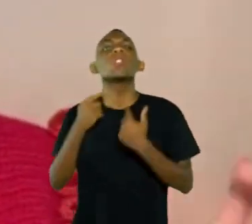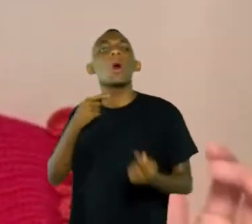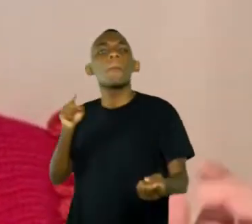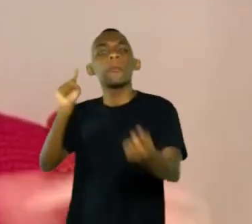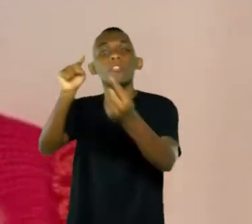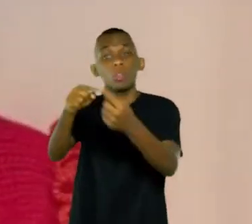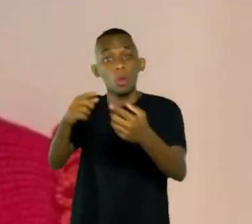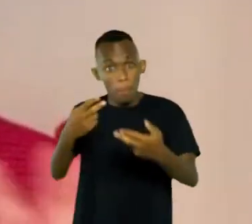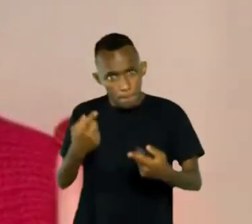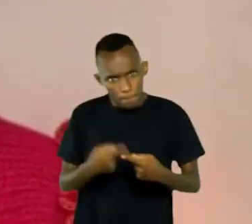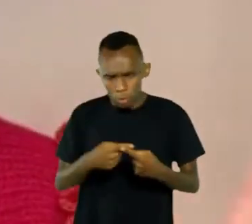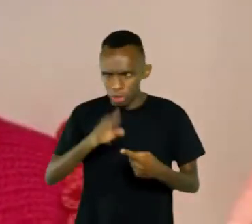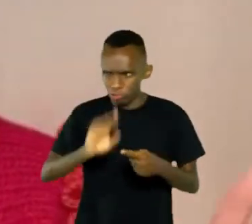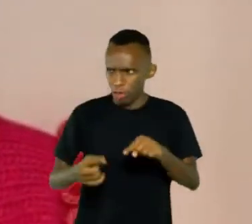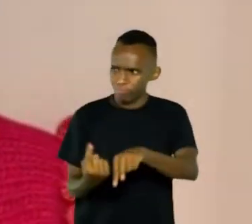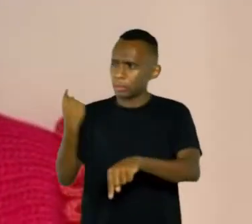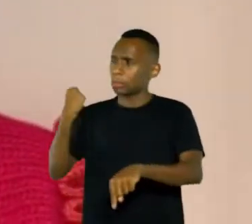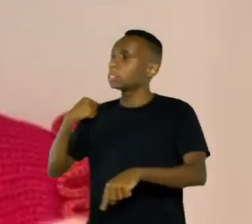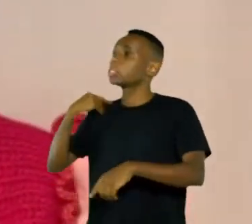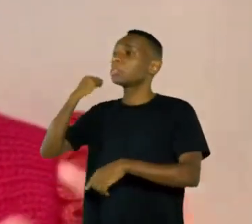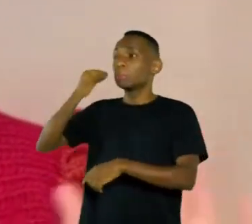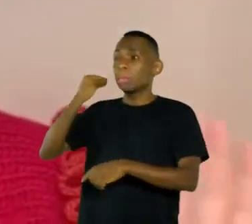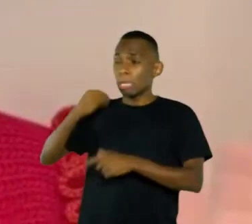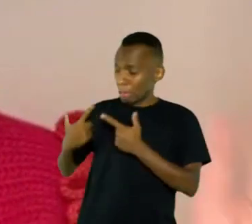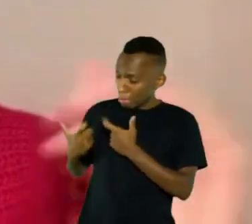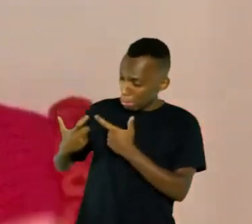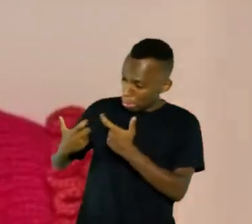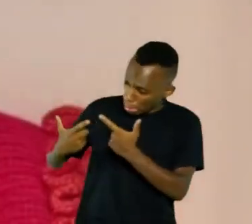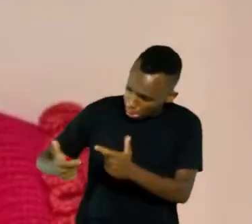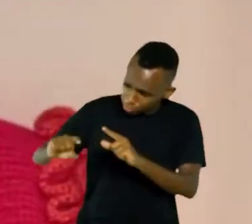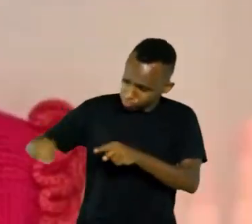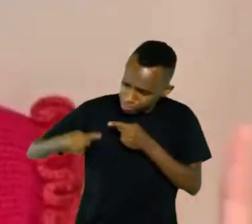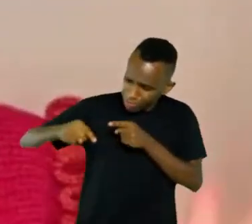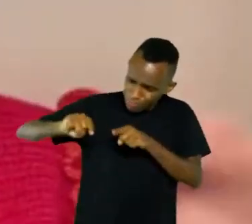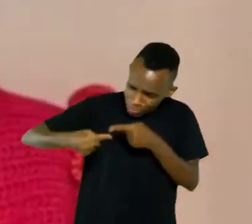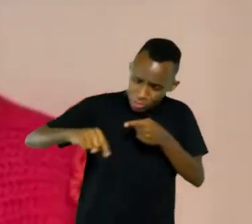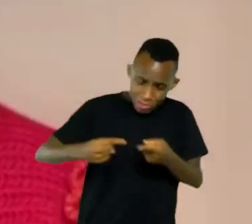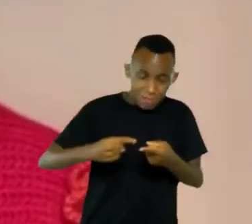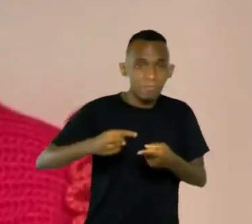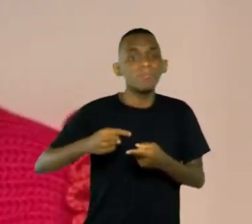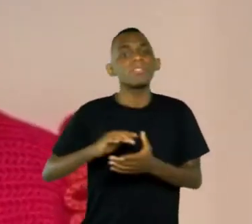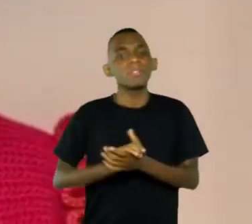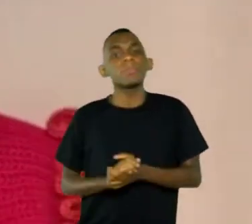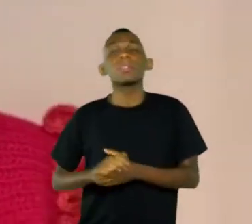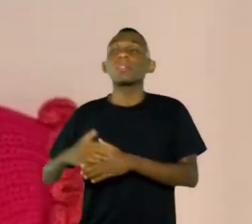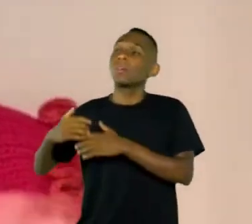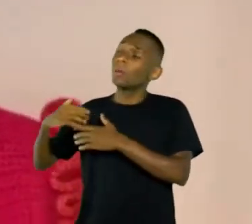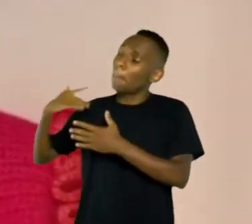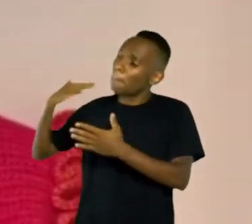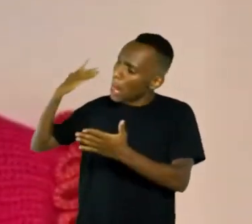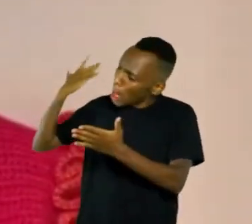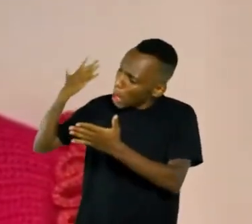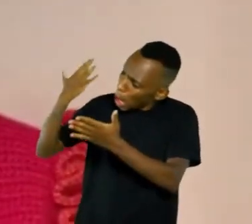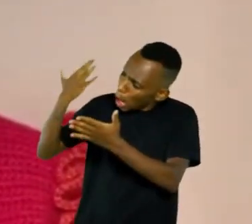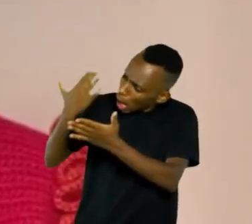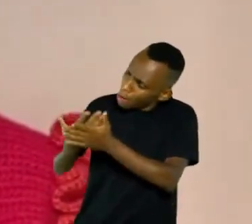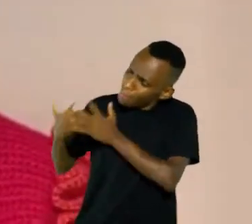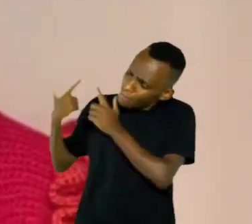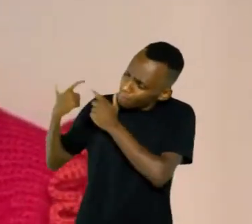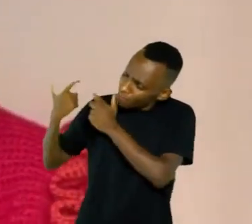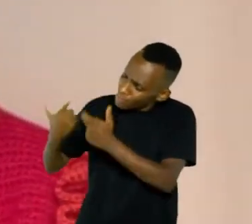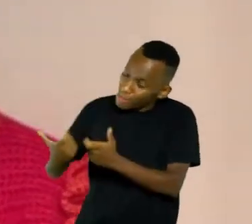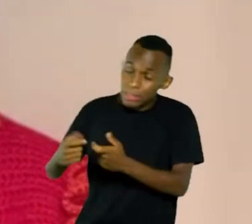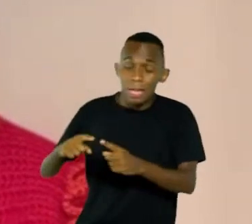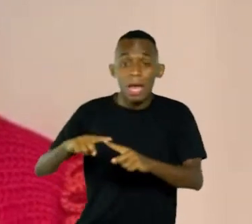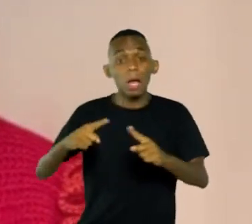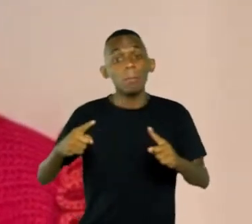vivi muita guerra, com muito orgulho também. Eu acho que eu vim da guerra, voltei da guerra e agora, né, é o fim da guerra. É isso.